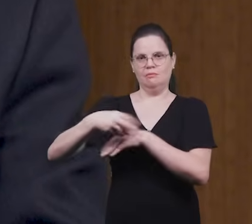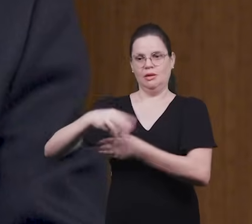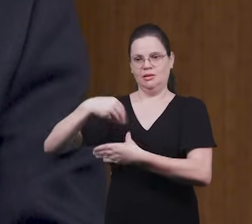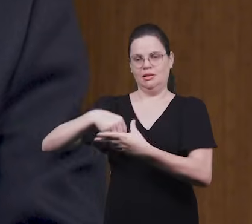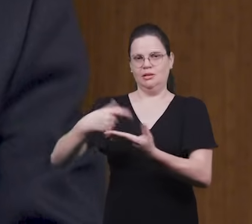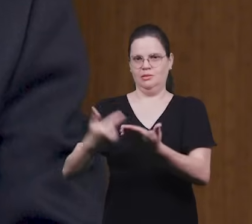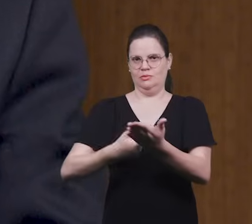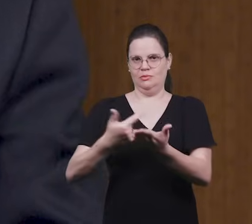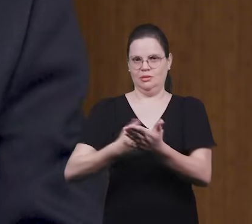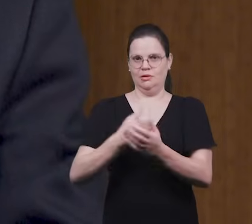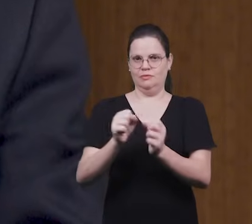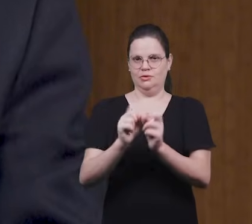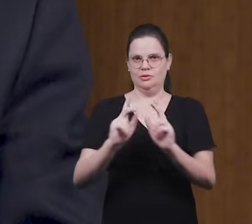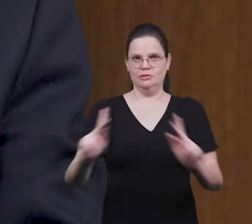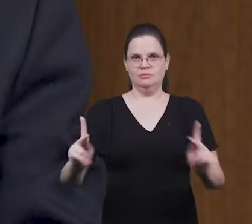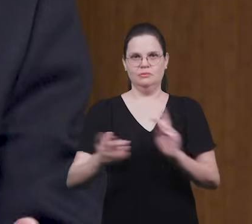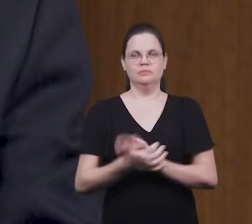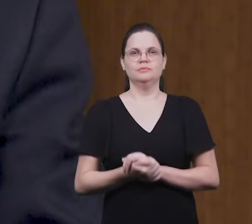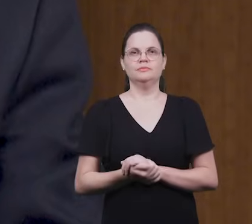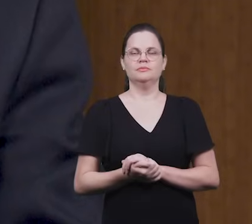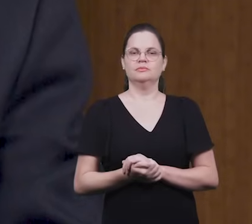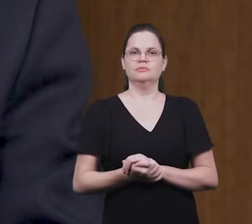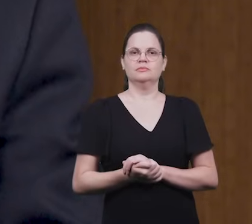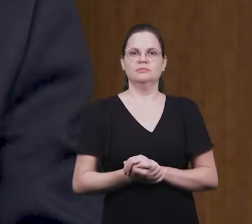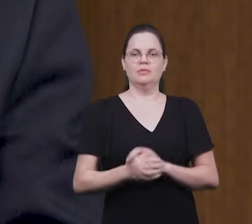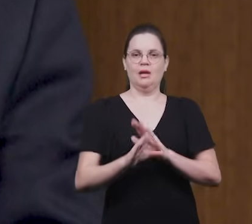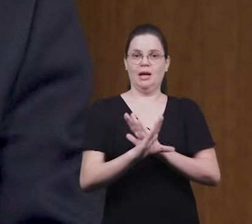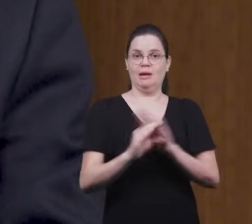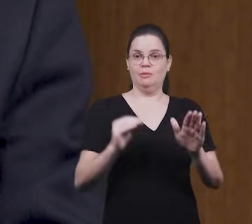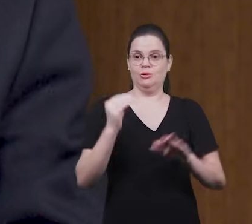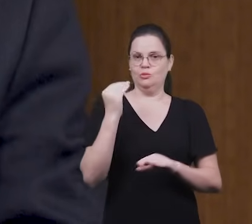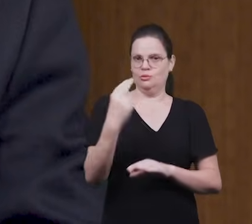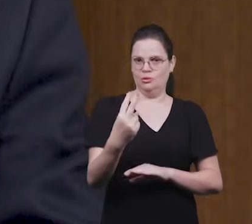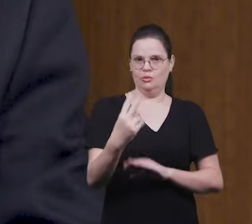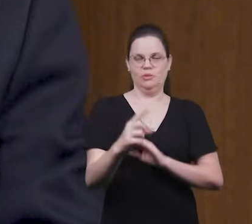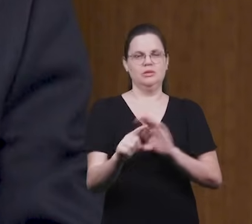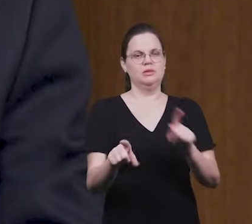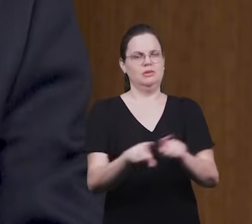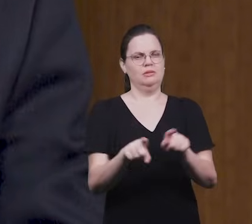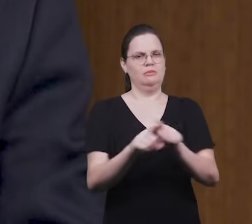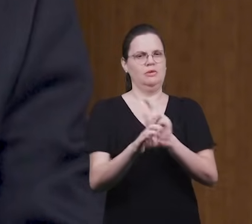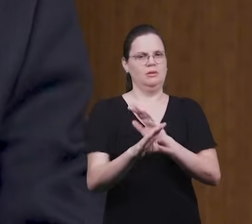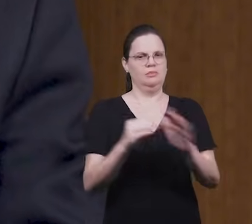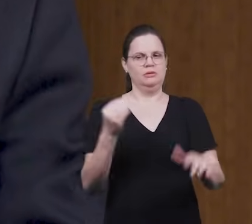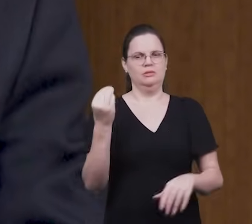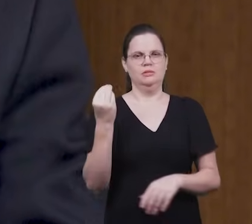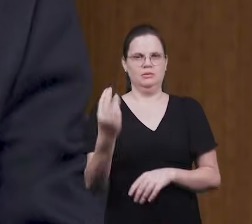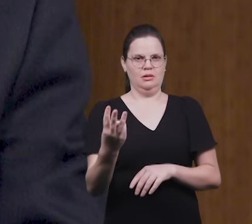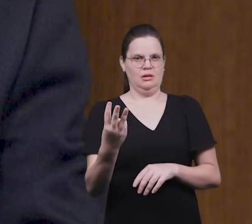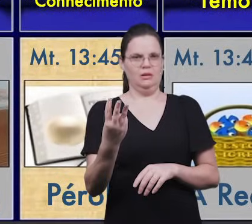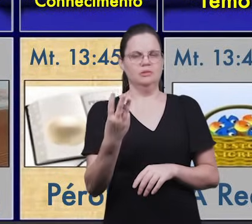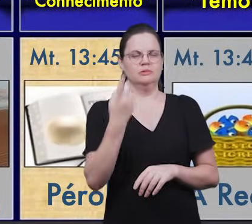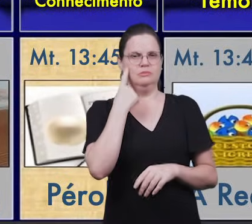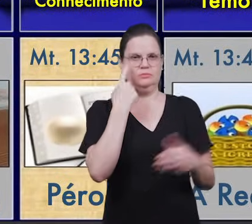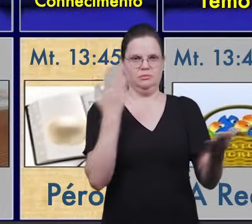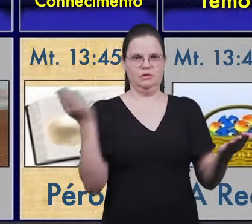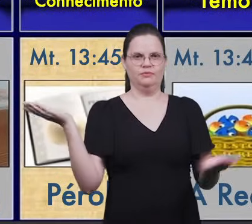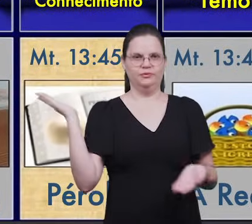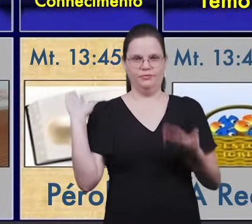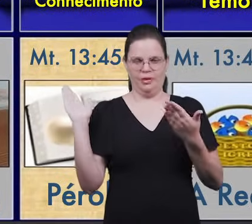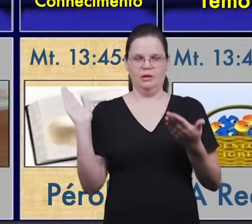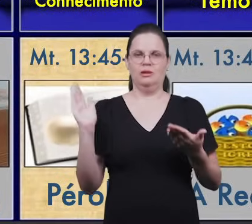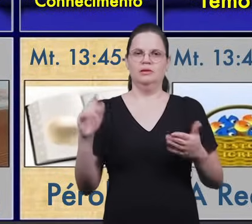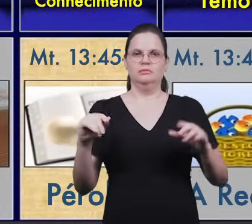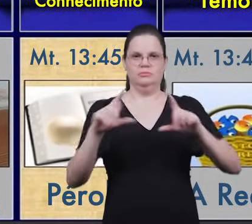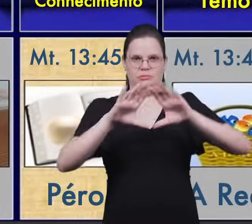Apocalipse, elas estão lá no livro de Apocalipse, no capítulo 2 e no capítulo 3. É o que está aqui no nosso quadro ilustrativo, é